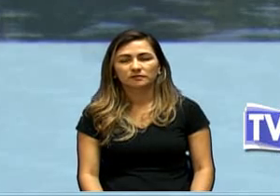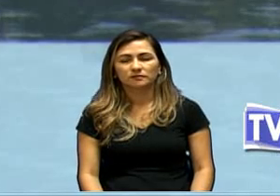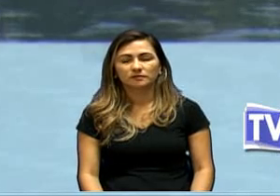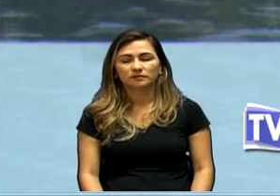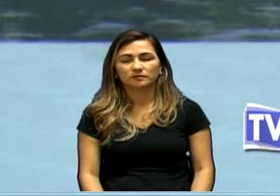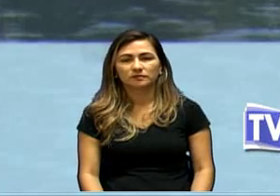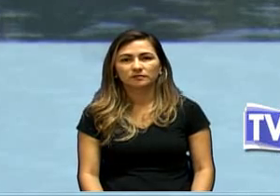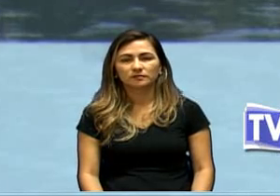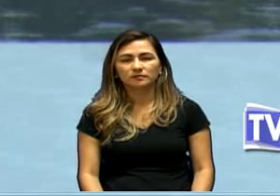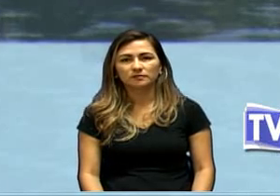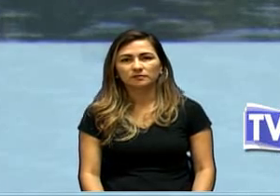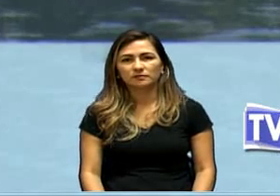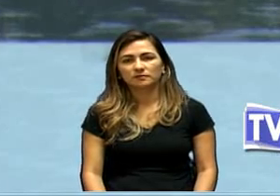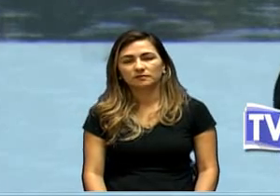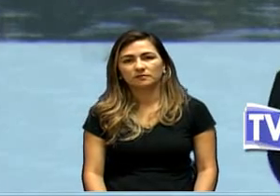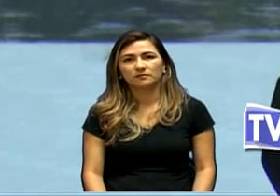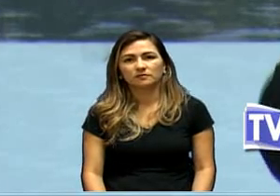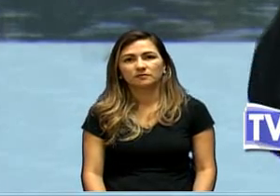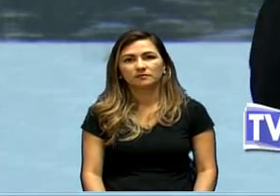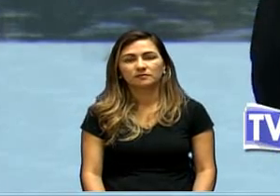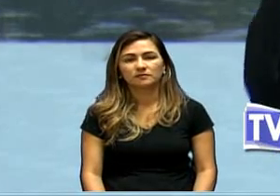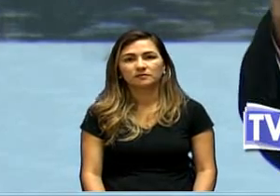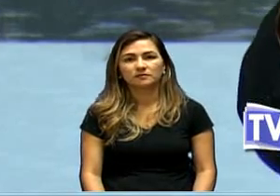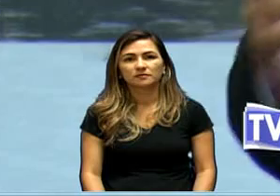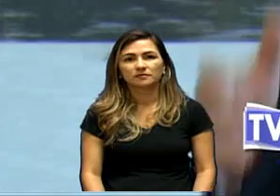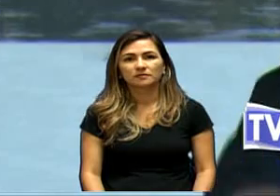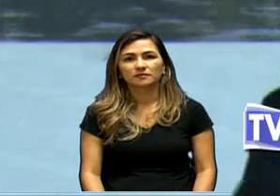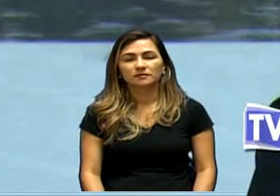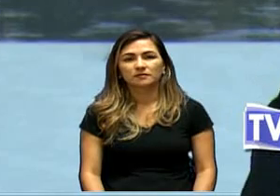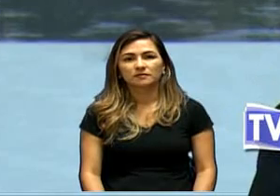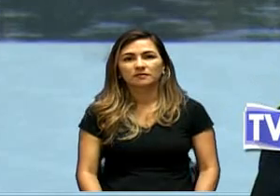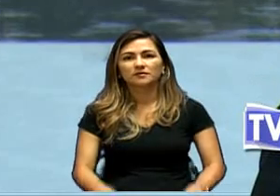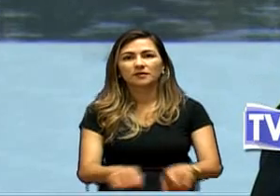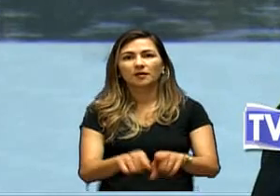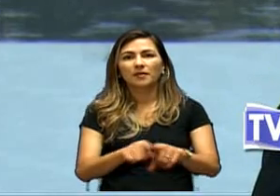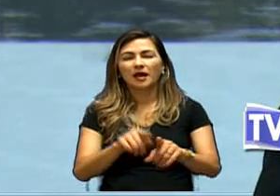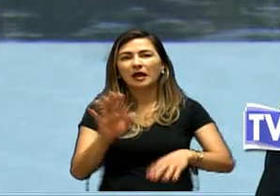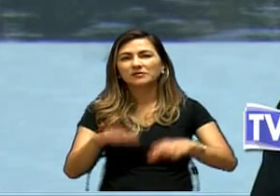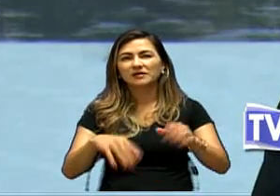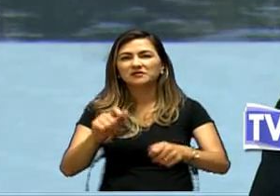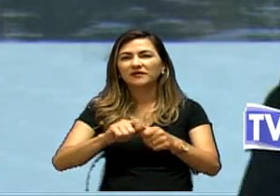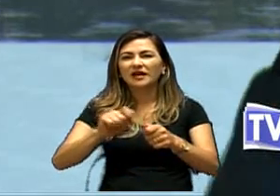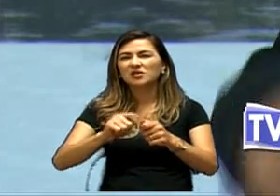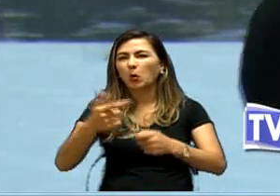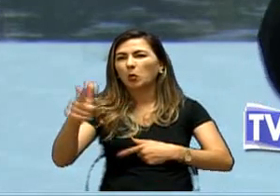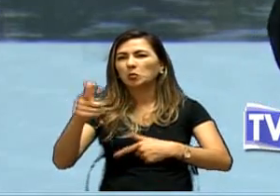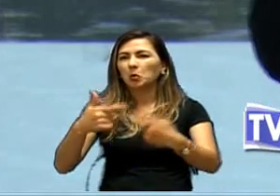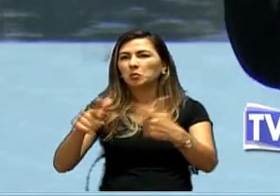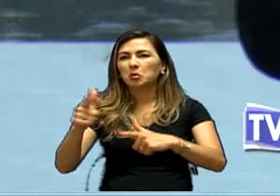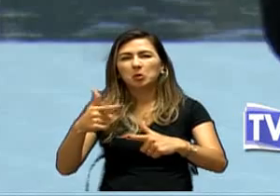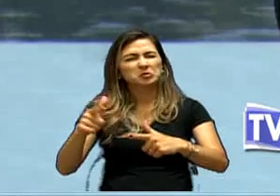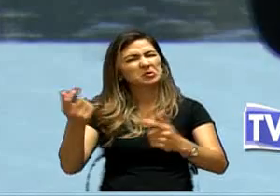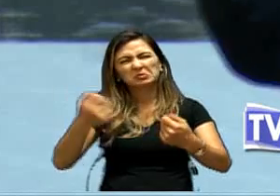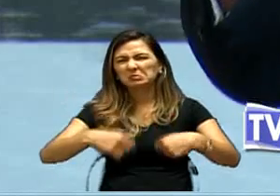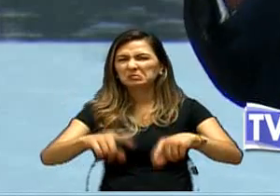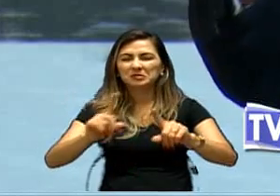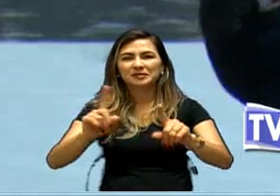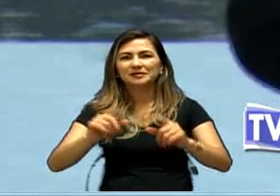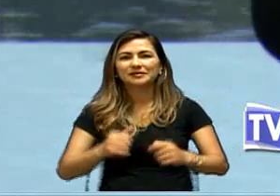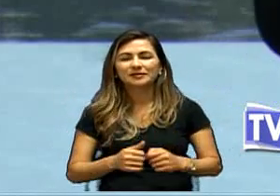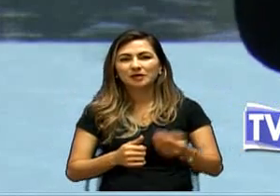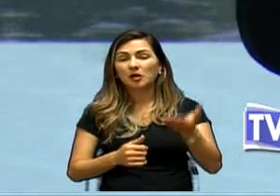importância dentro da sociedade de consumo, inclusive com a diminuição de custos de outros produtos, por exemplo, tem embalagem que era feita só